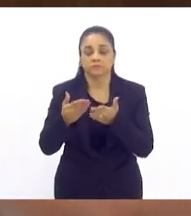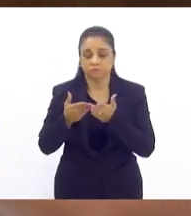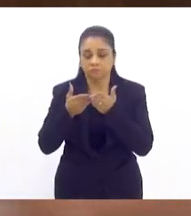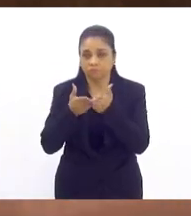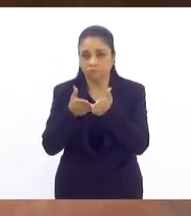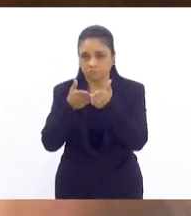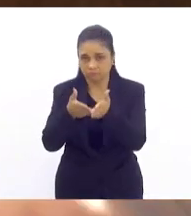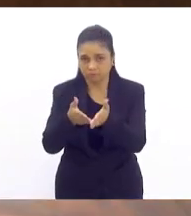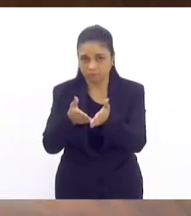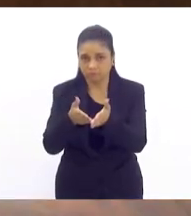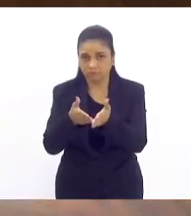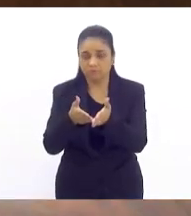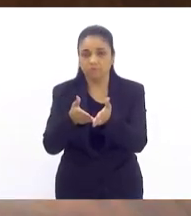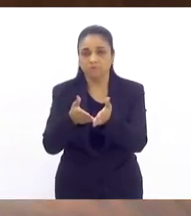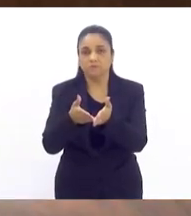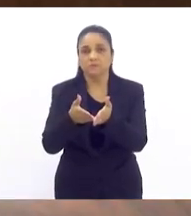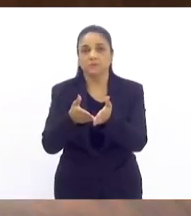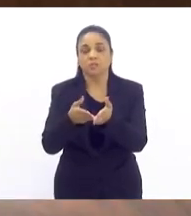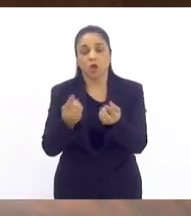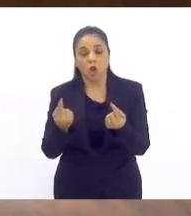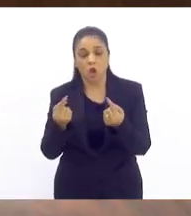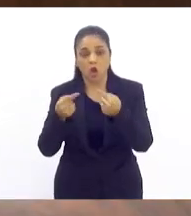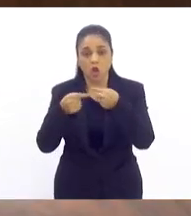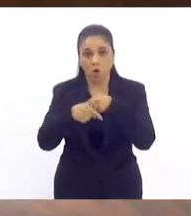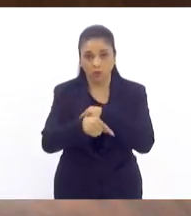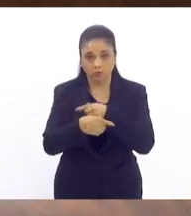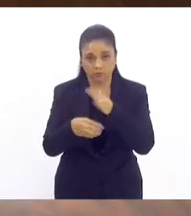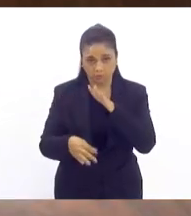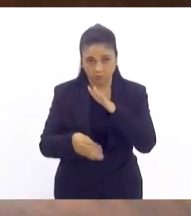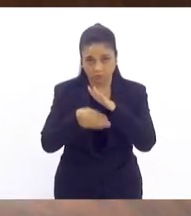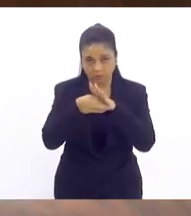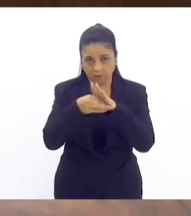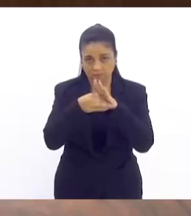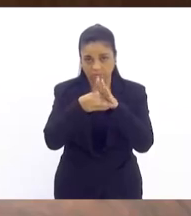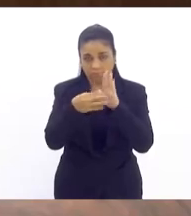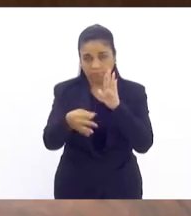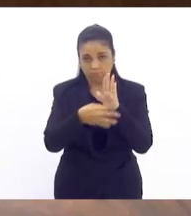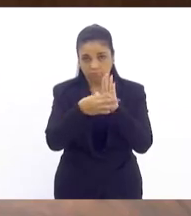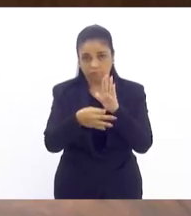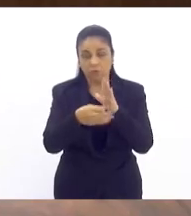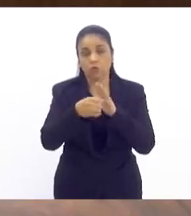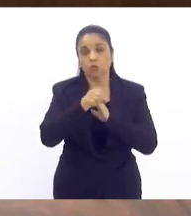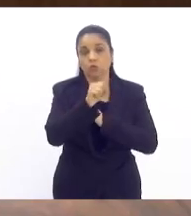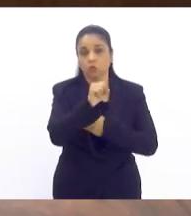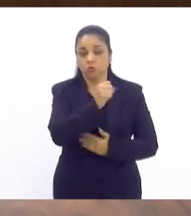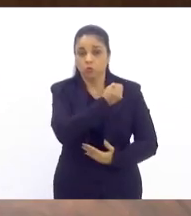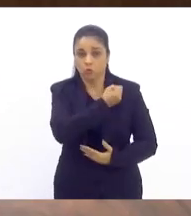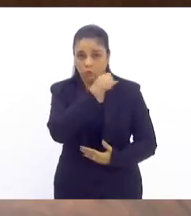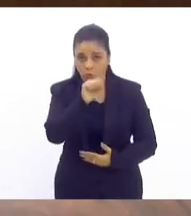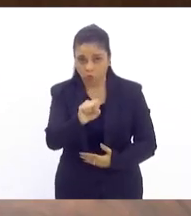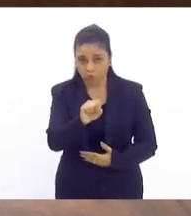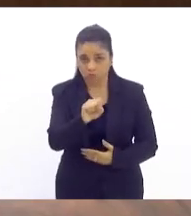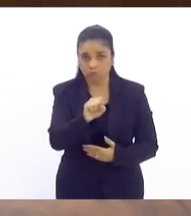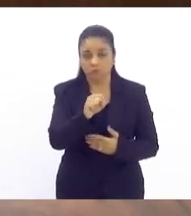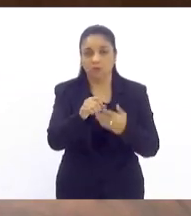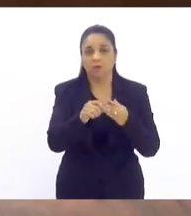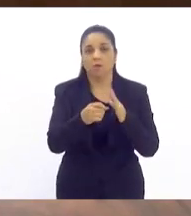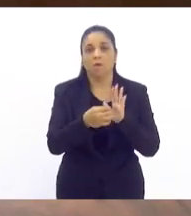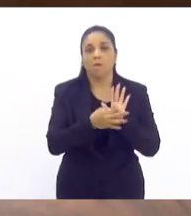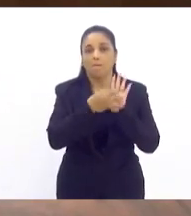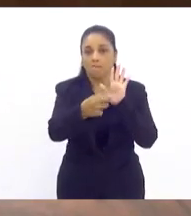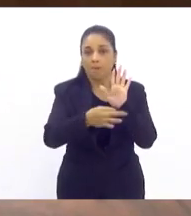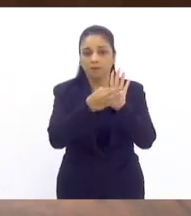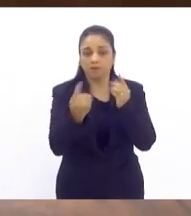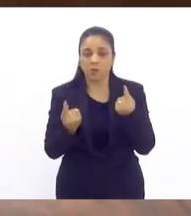embarcações Por estarem em contrariedade a emenda supressiva número 8 pois o parecer é contrário